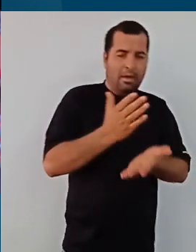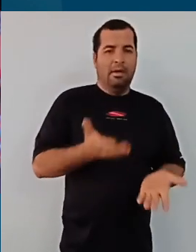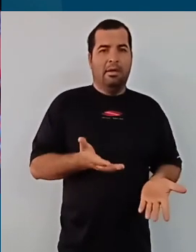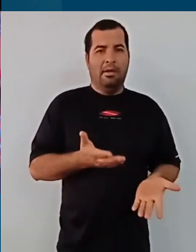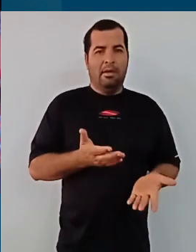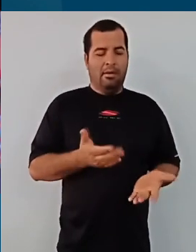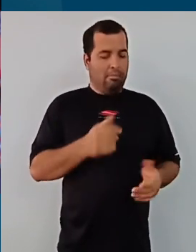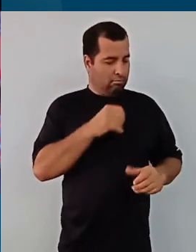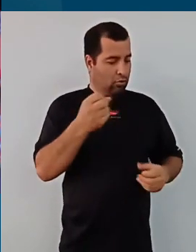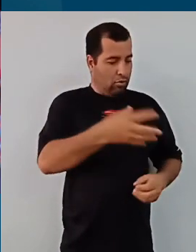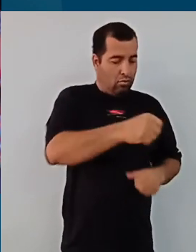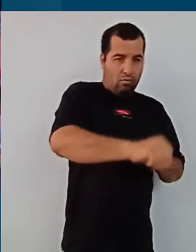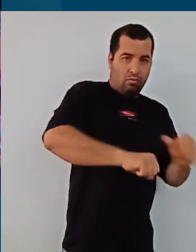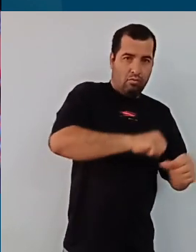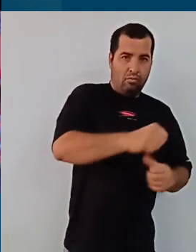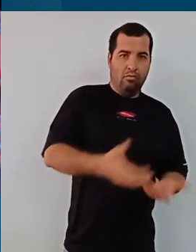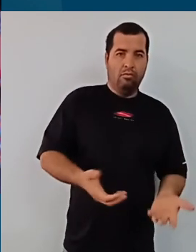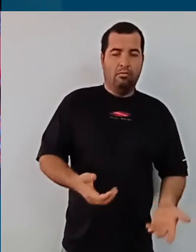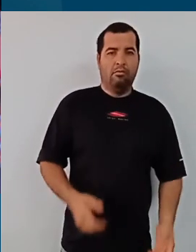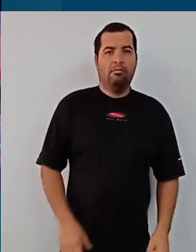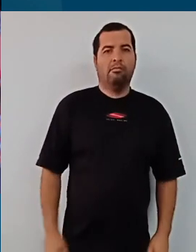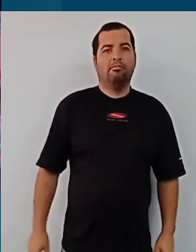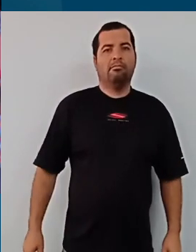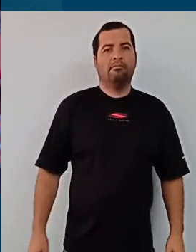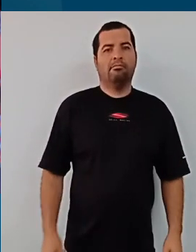de aprendizagem humana?